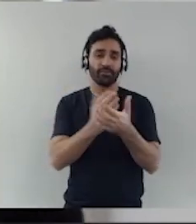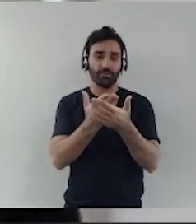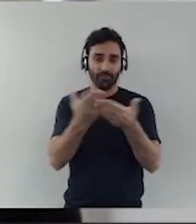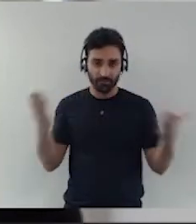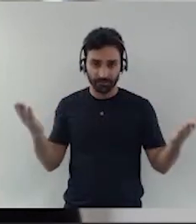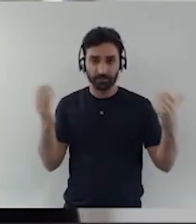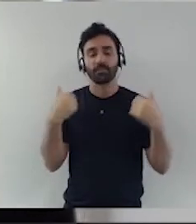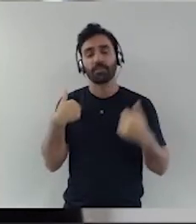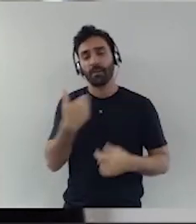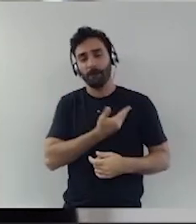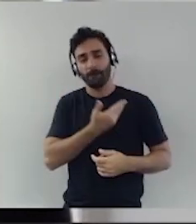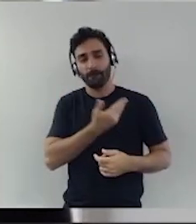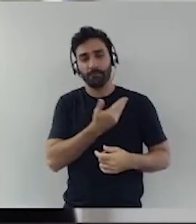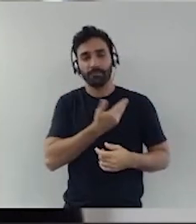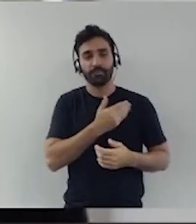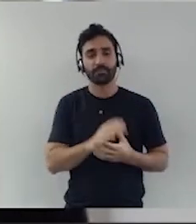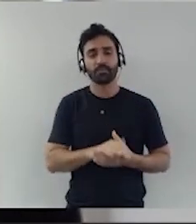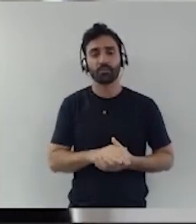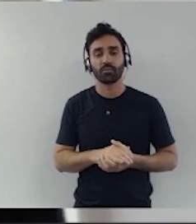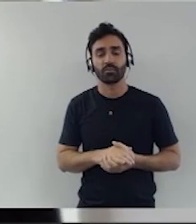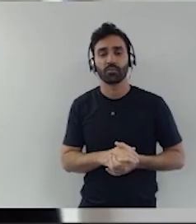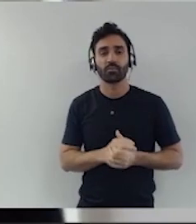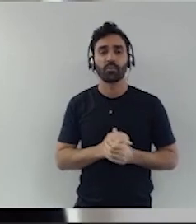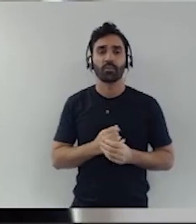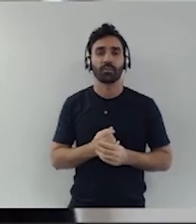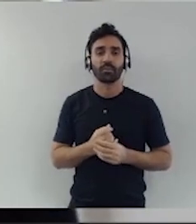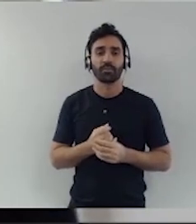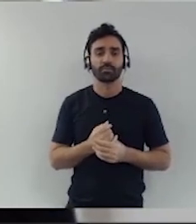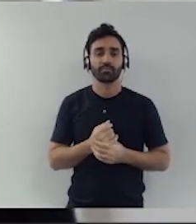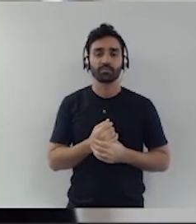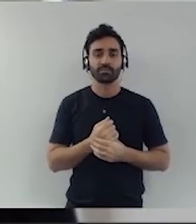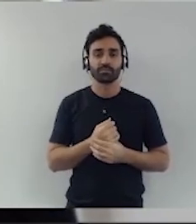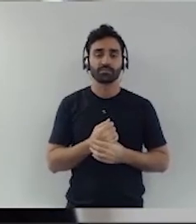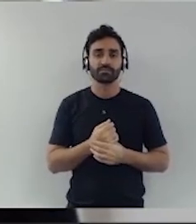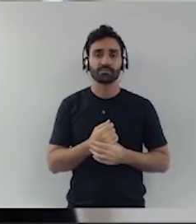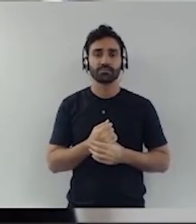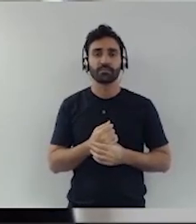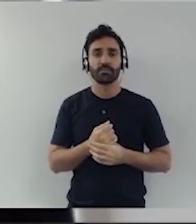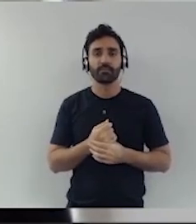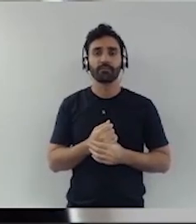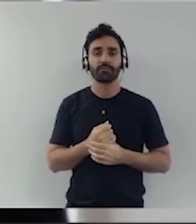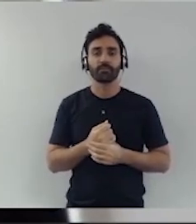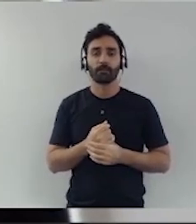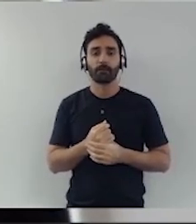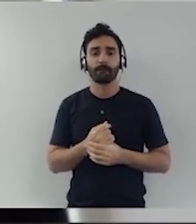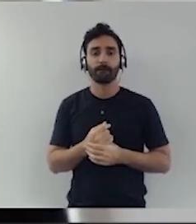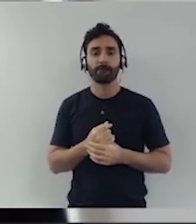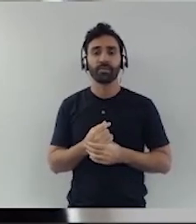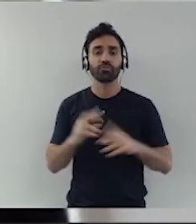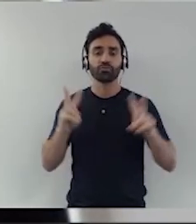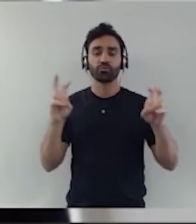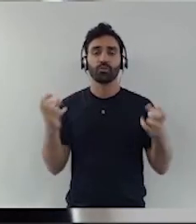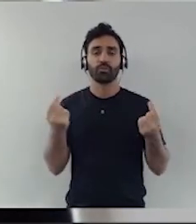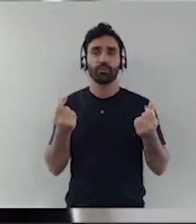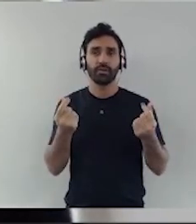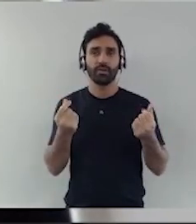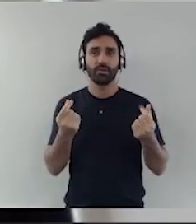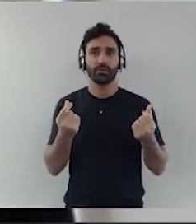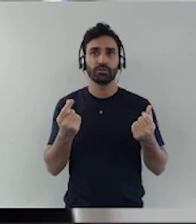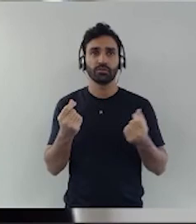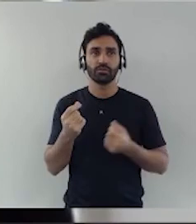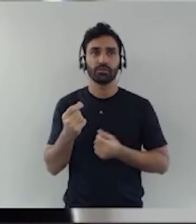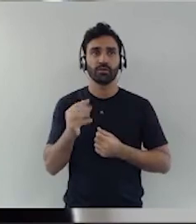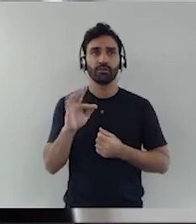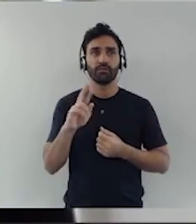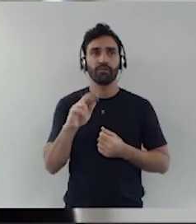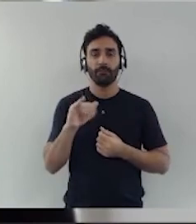foi exposições extraordinárias. No que se refere, por exemplo, à questão do registro de preço, o doutor Fabrício falou.